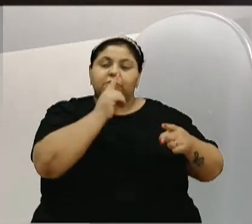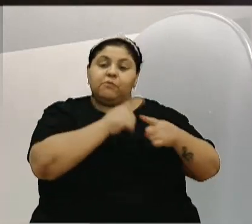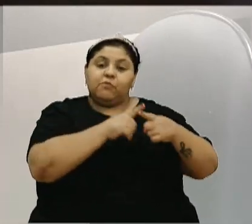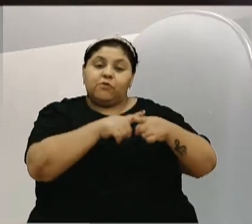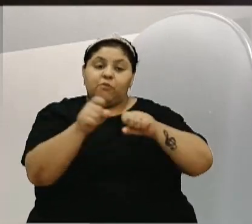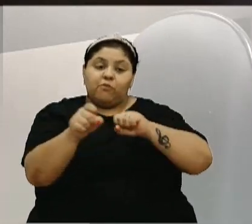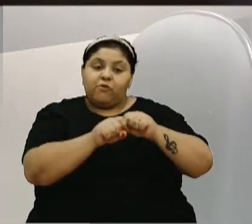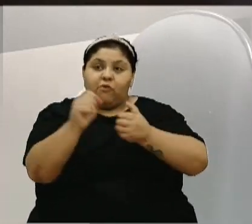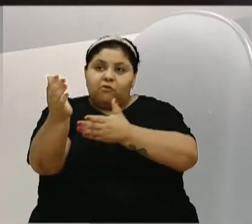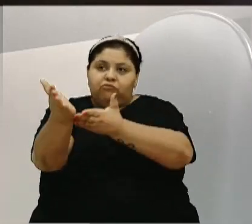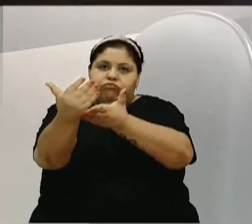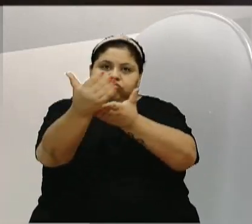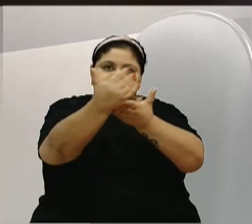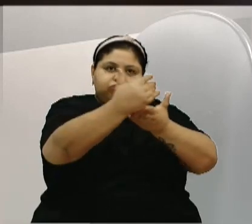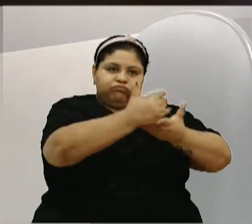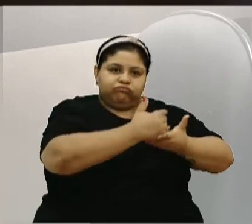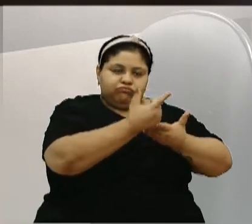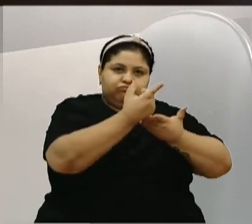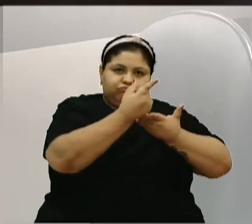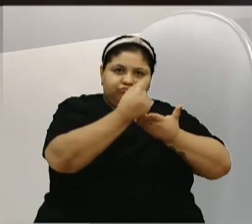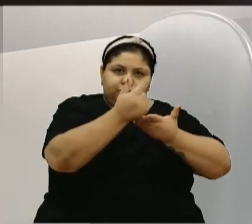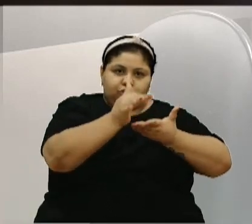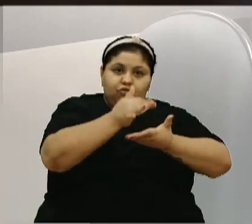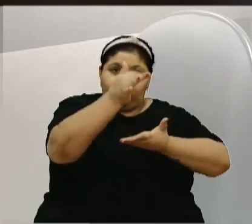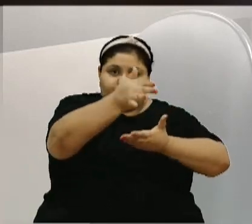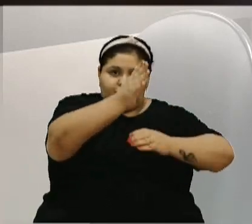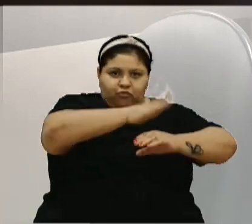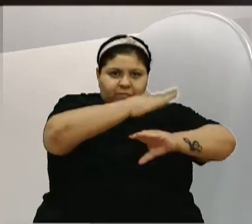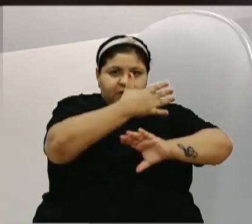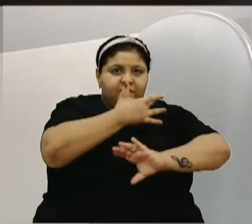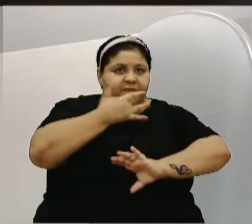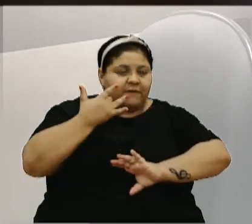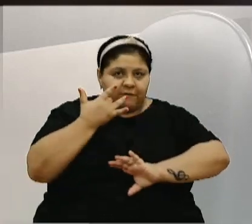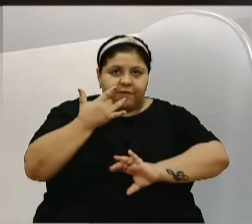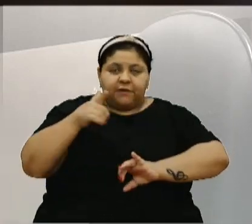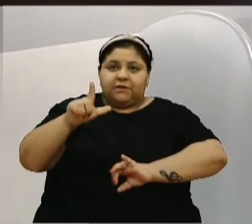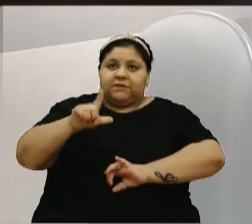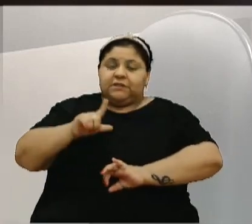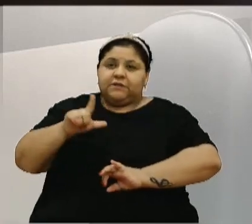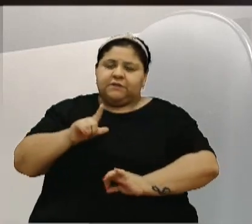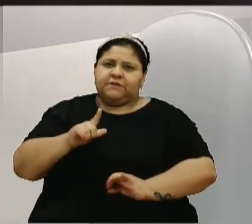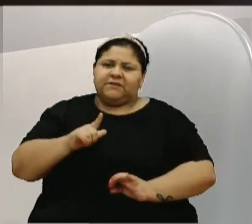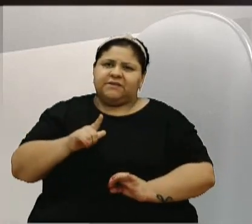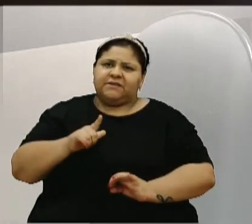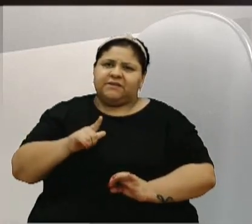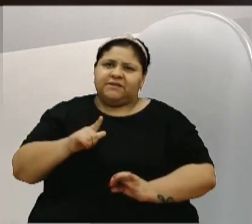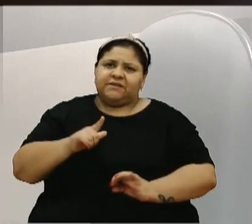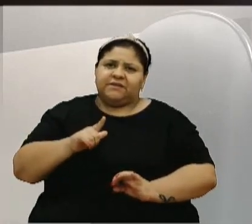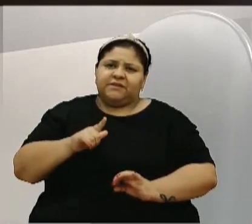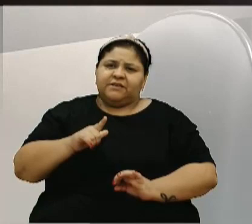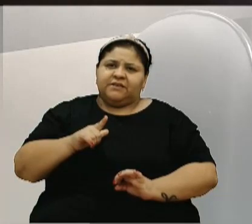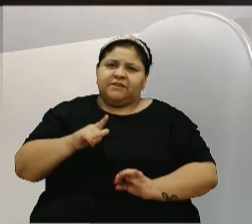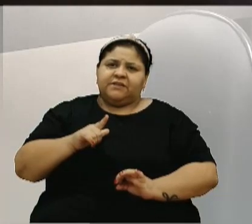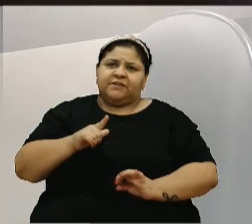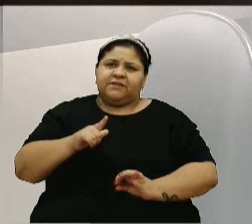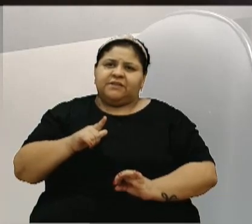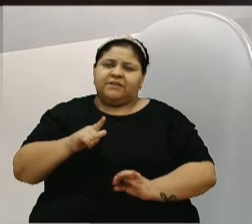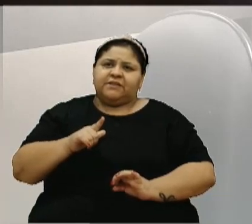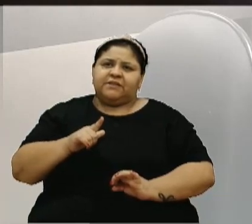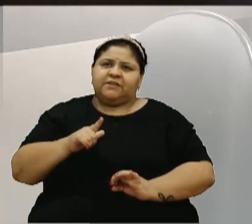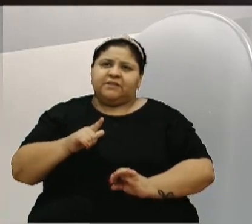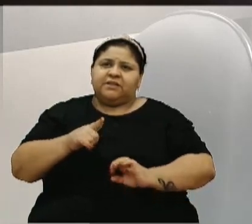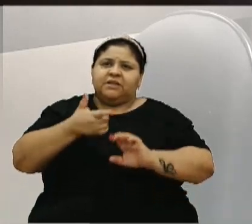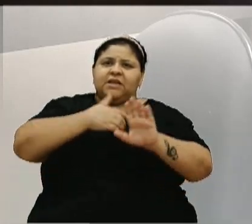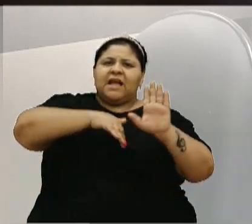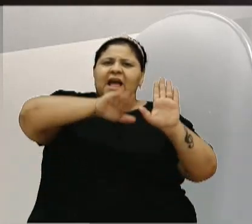poder captar recursos ali na frente, mais fácil, teve ali uma quebra de trailer, digo eu, ali